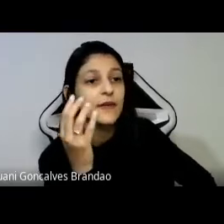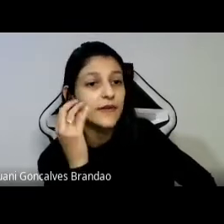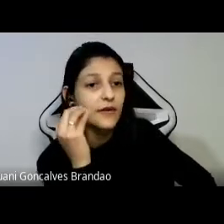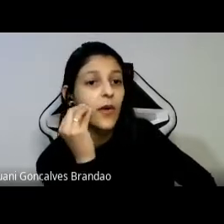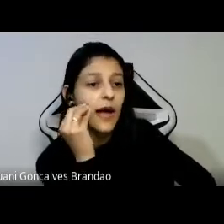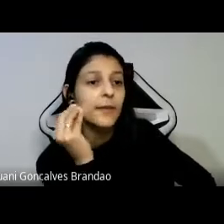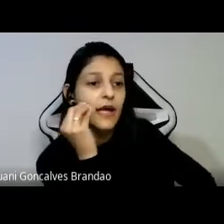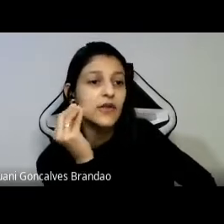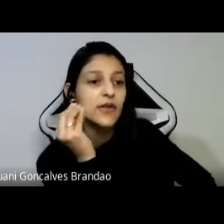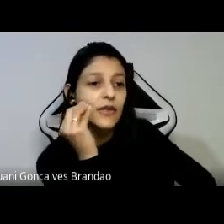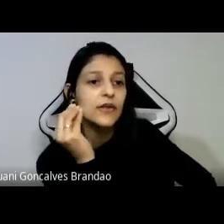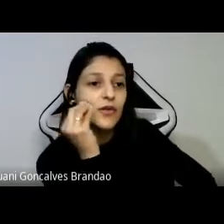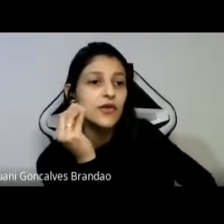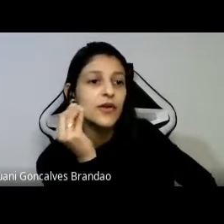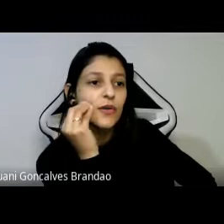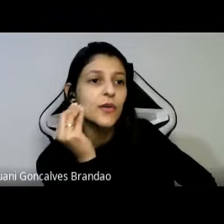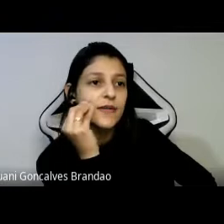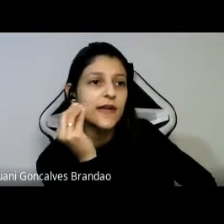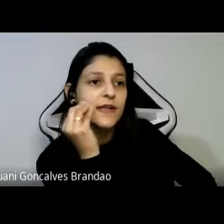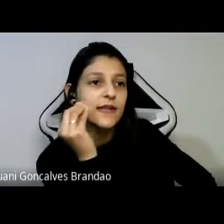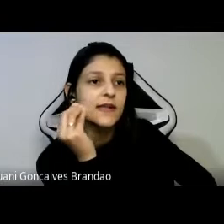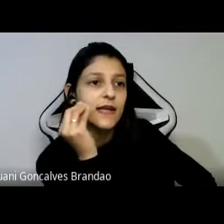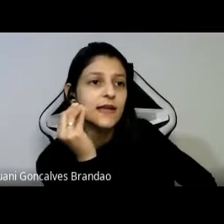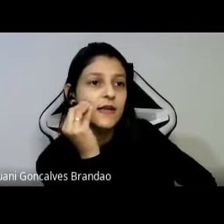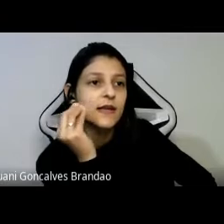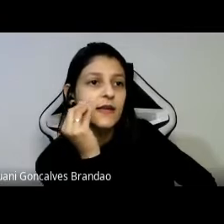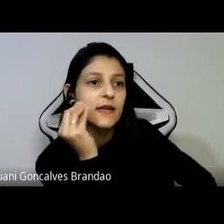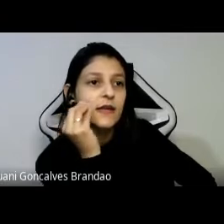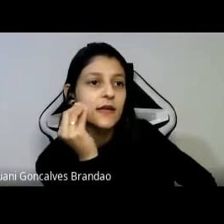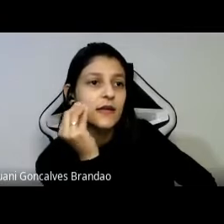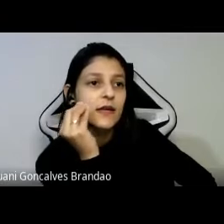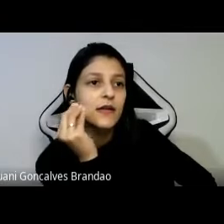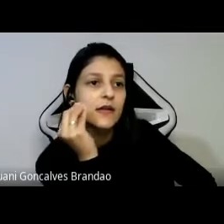Quer dizer que você vai tocar mais de duas vezes, né?